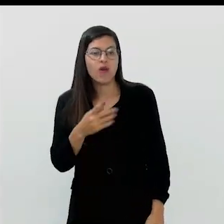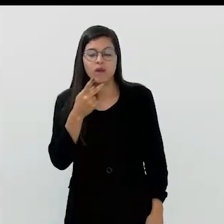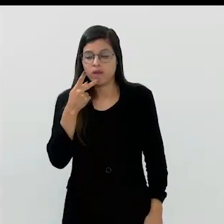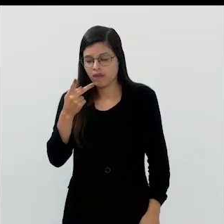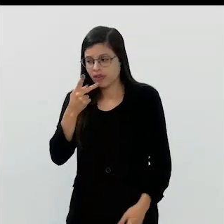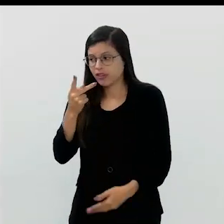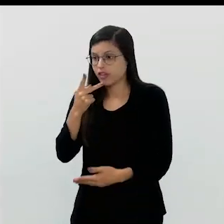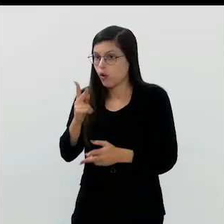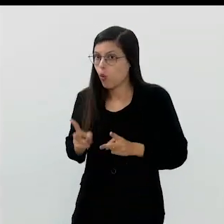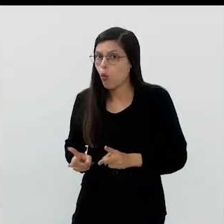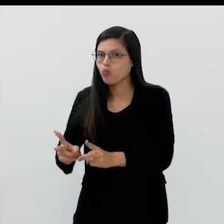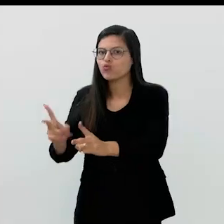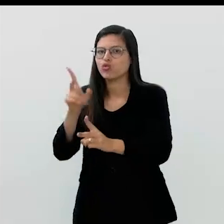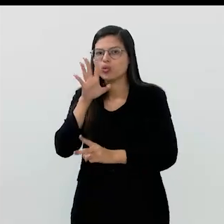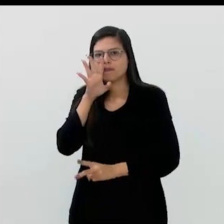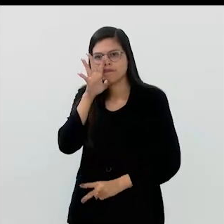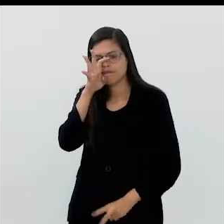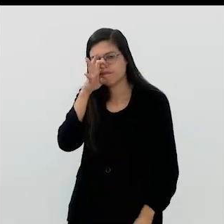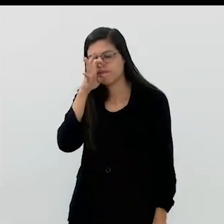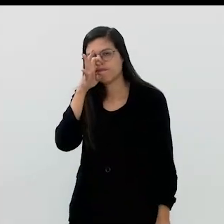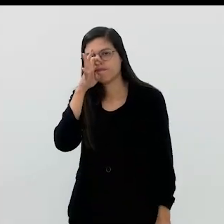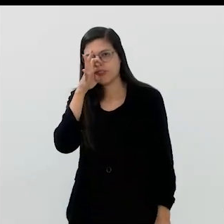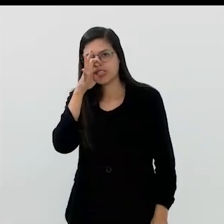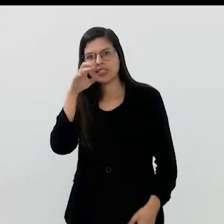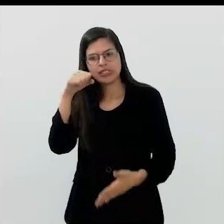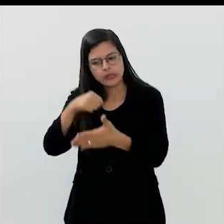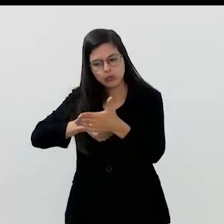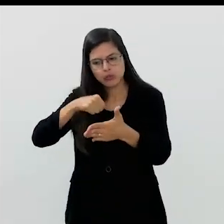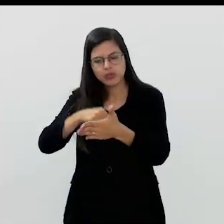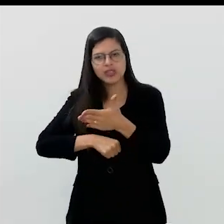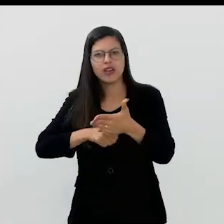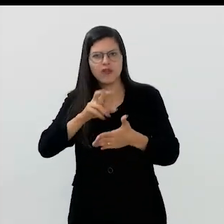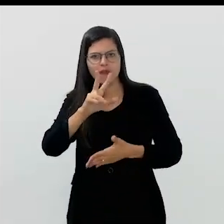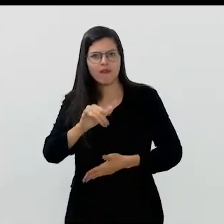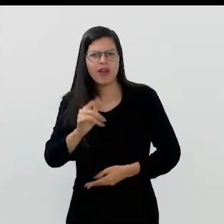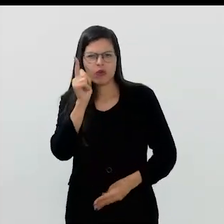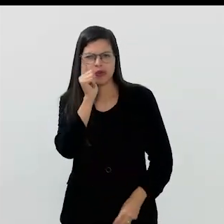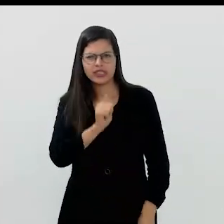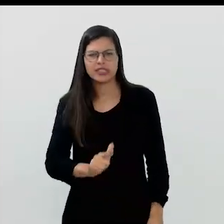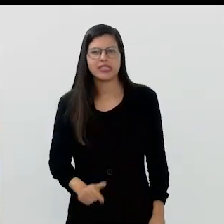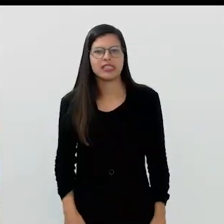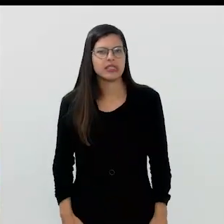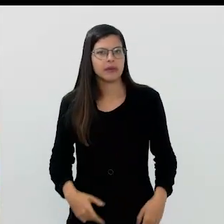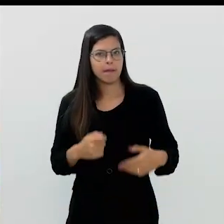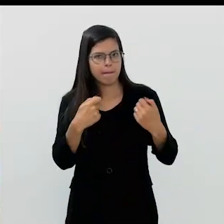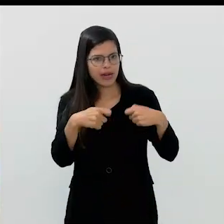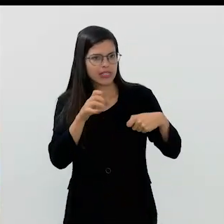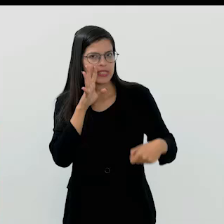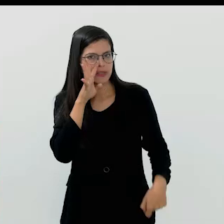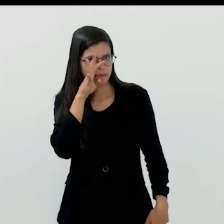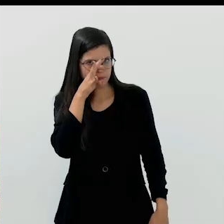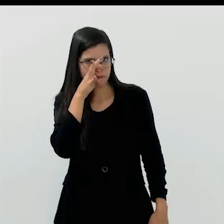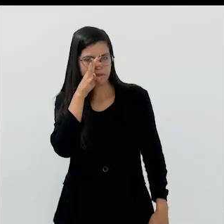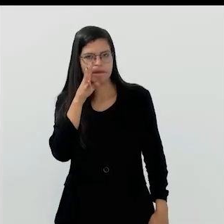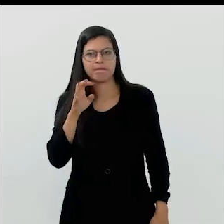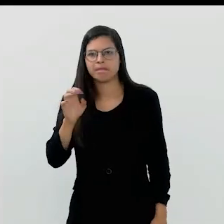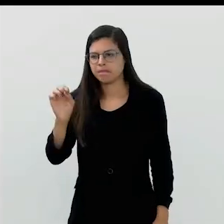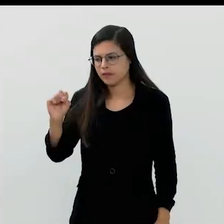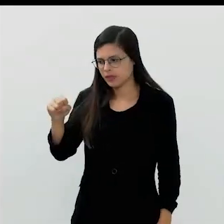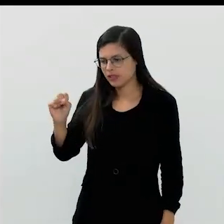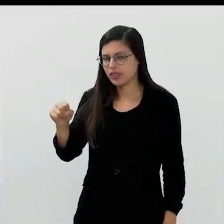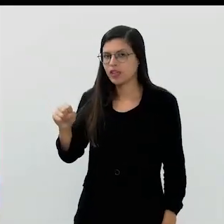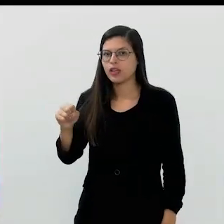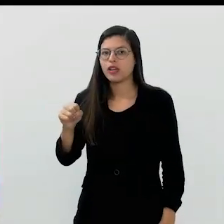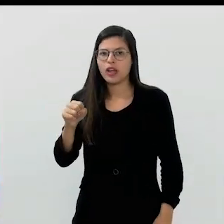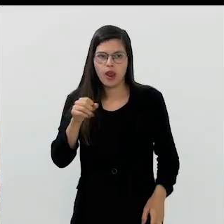Persista, né? Continue persistindo que uma hora vai dar certo. Isso, Então tem que ter perseverança. isso, perseverança.